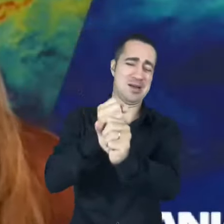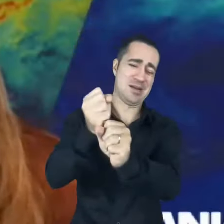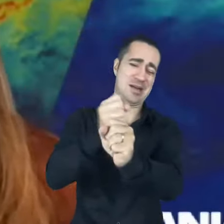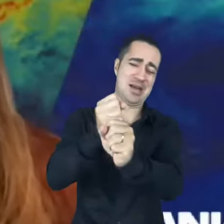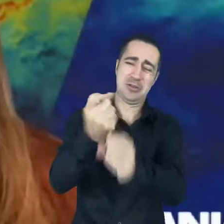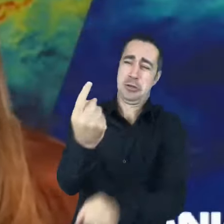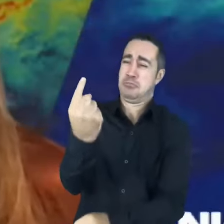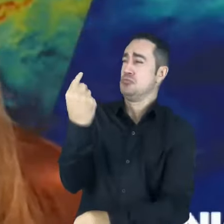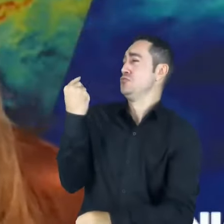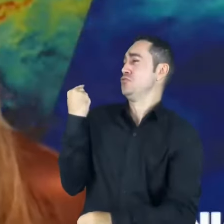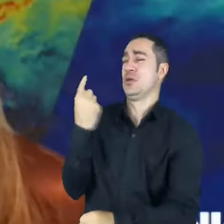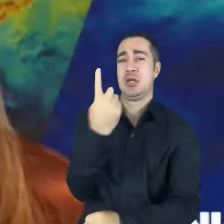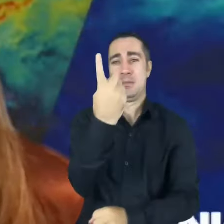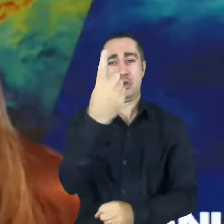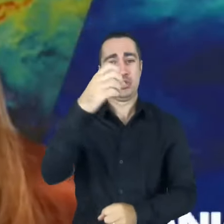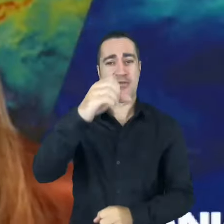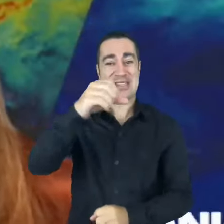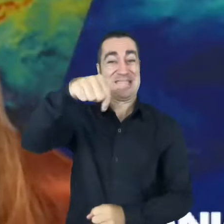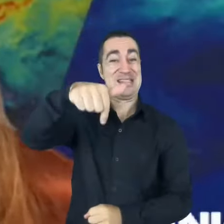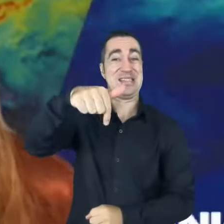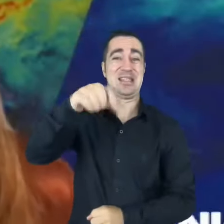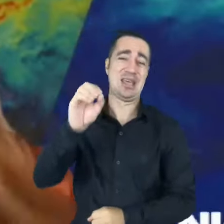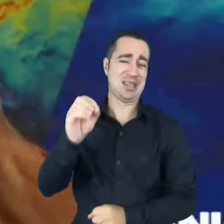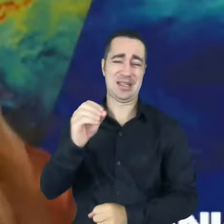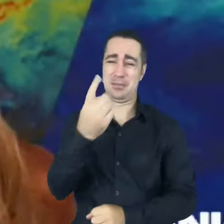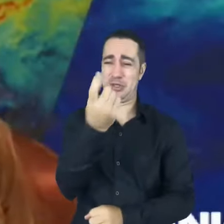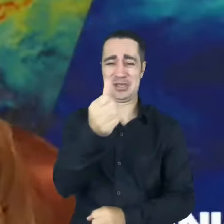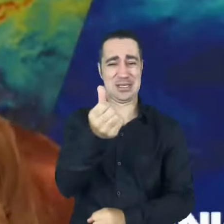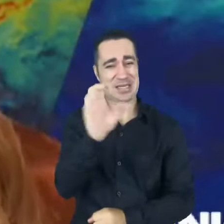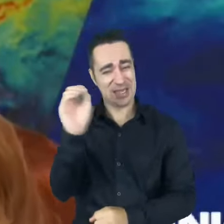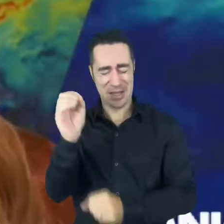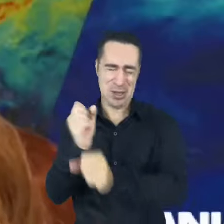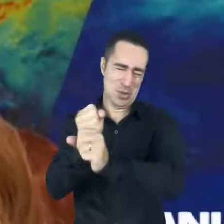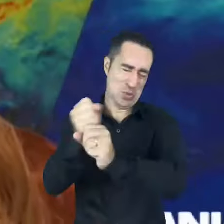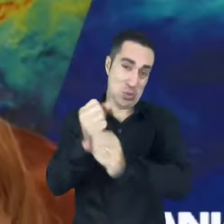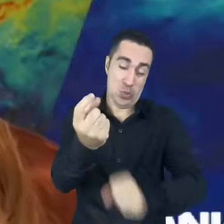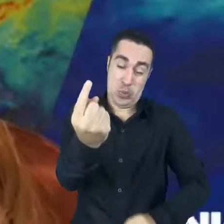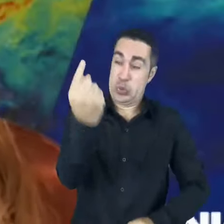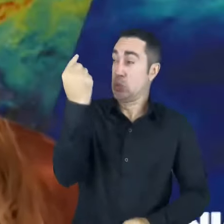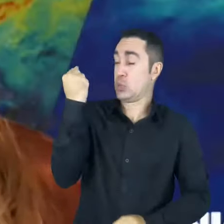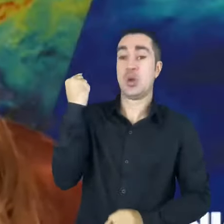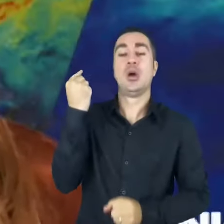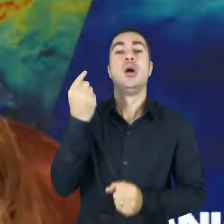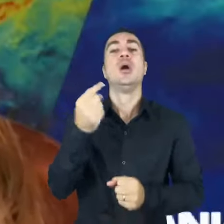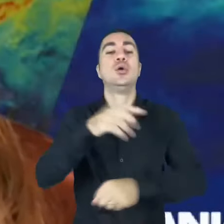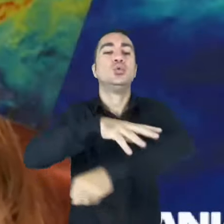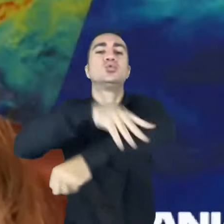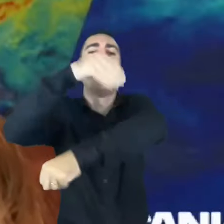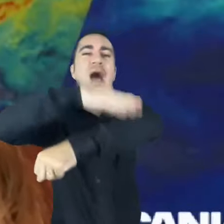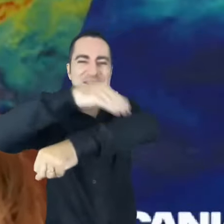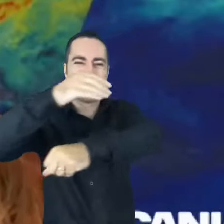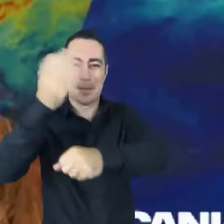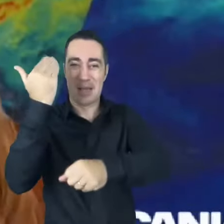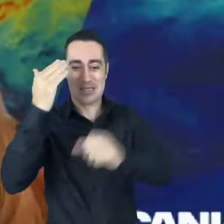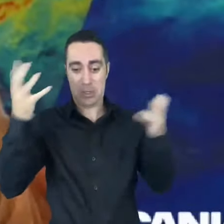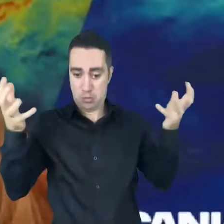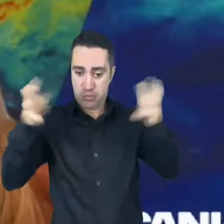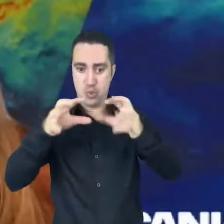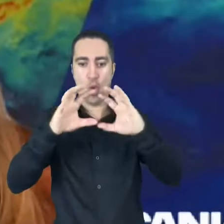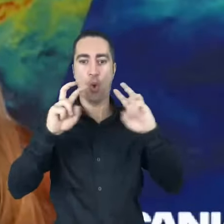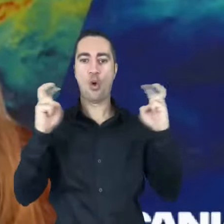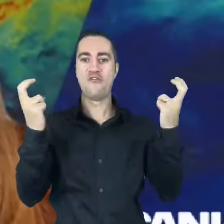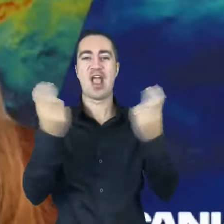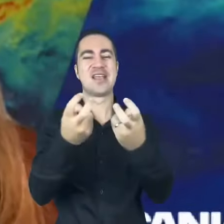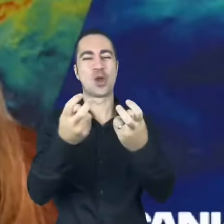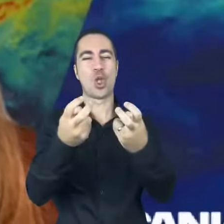A Suécia foi uma das primeiras que teve uma conferência sobre desenvolvimento sustentável a nível global.